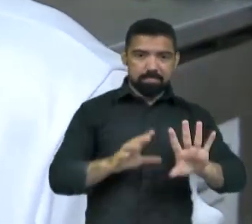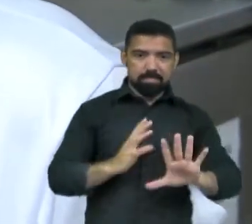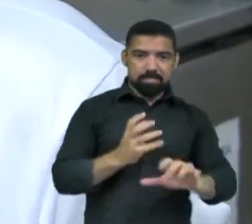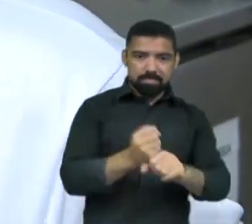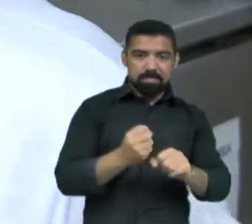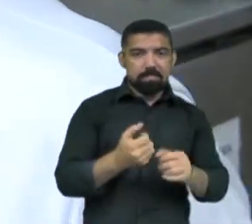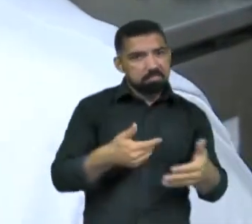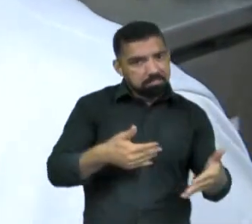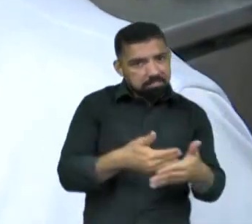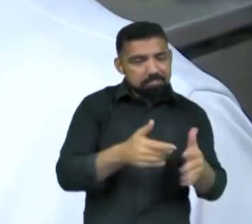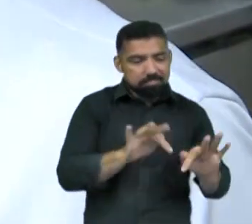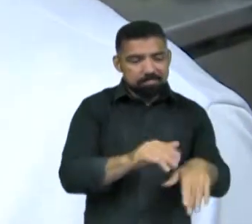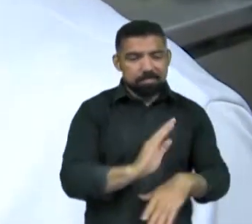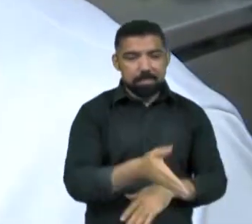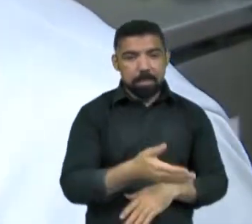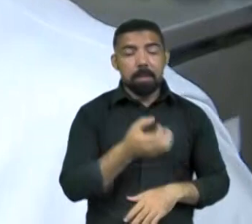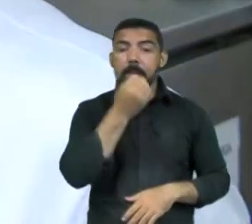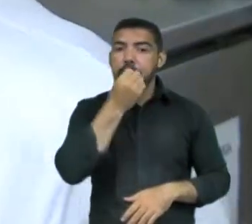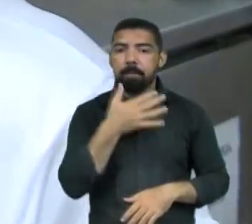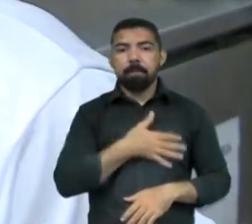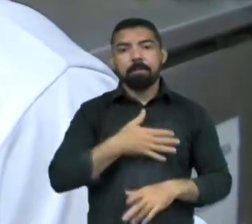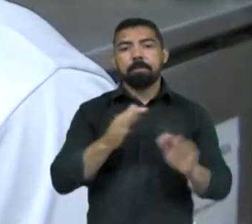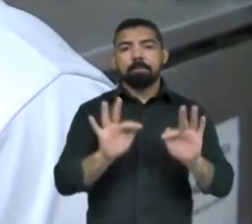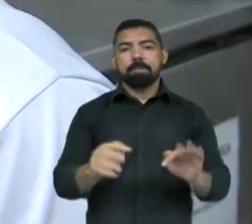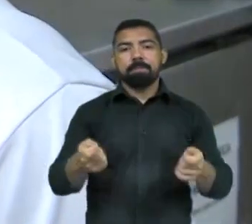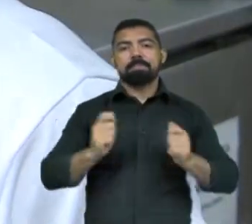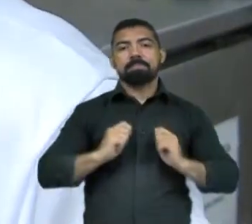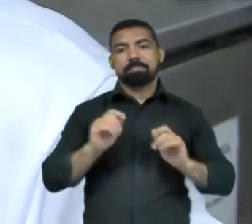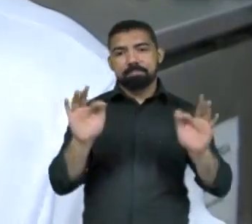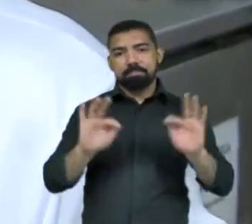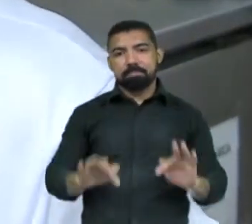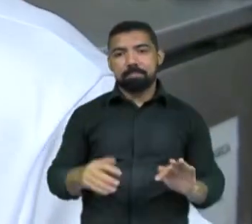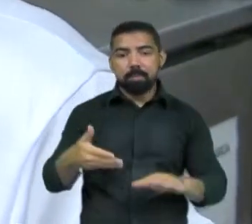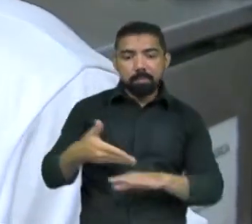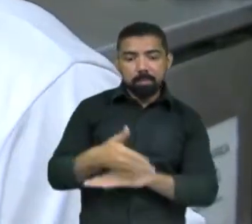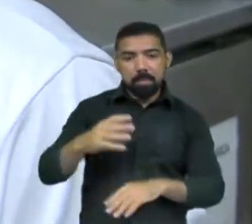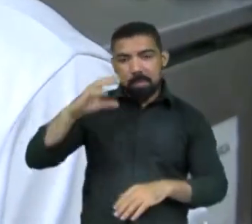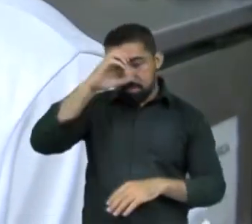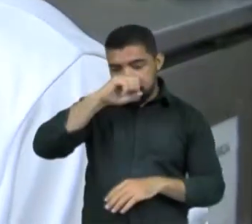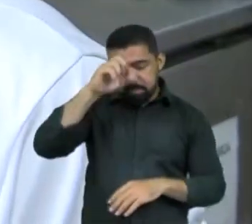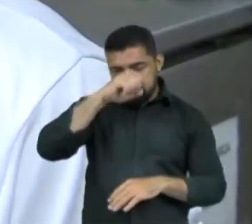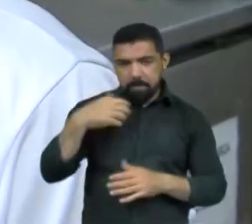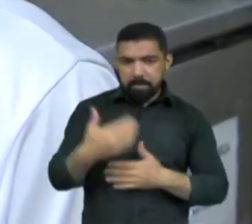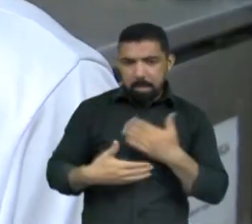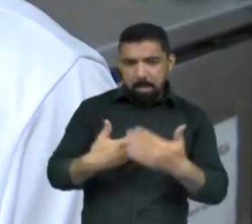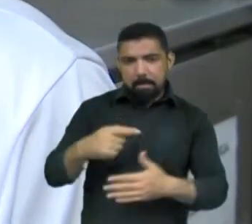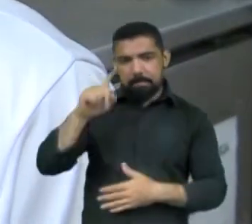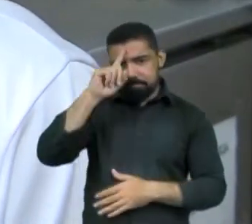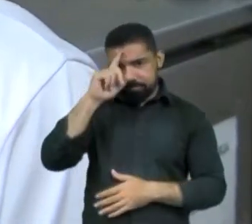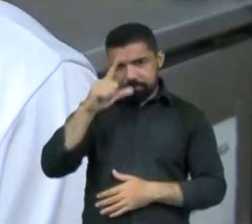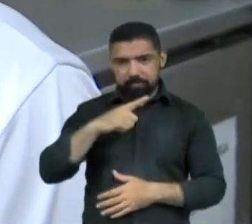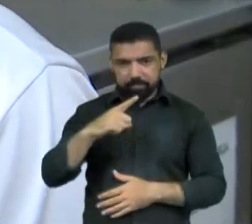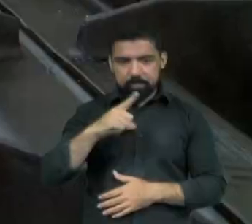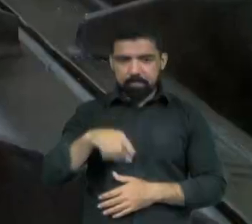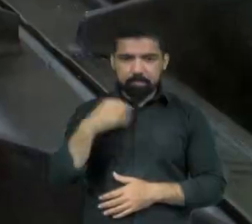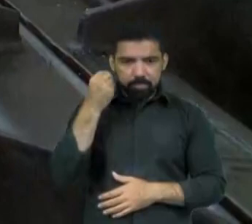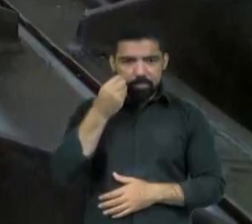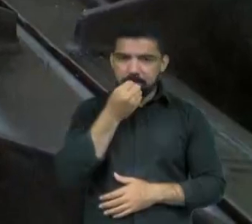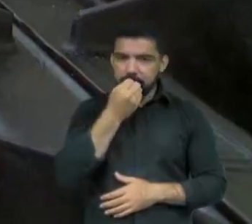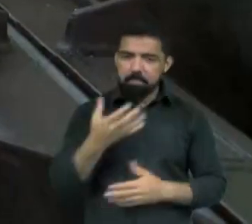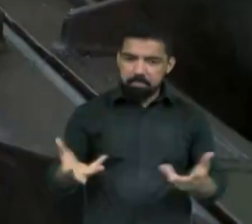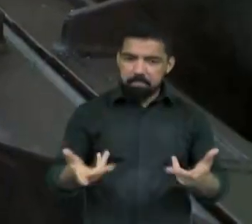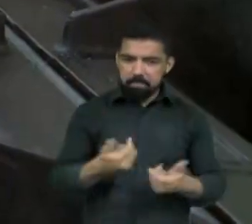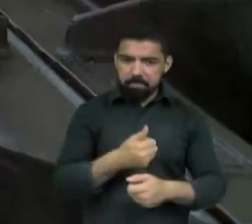acabar. E está muito bom, eu estou muito feliz de poder estar aqui aprendendo cada dia mais e é uma experiência maravilhosa.